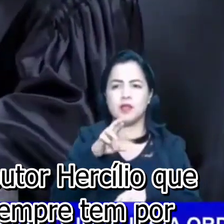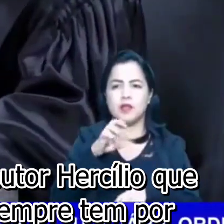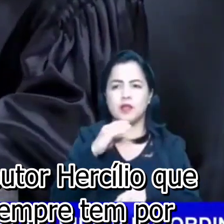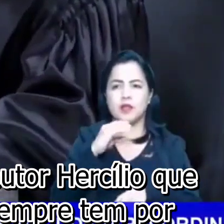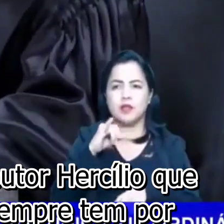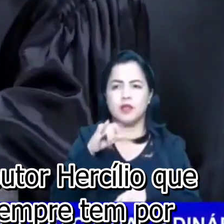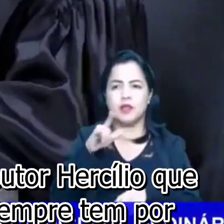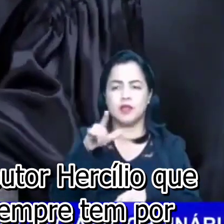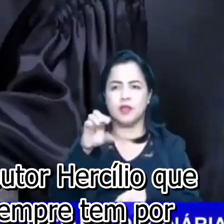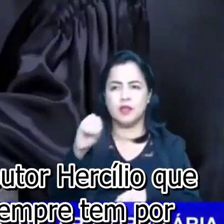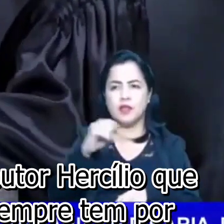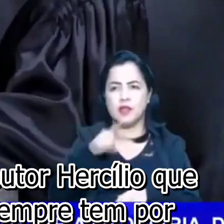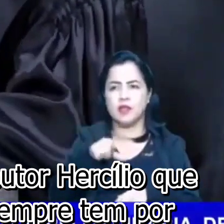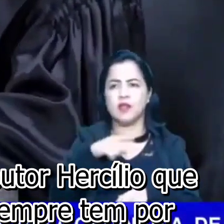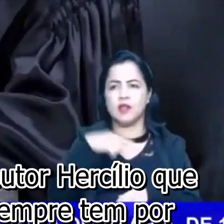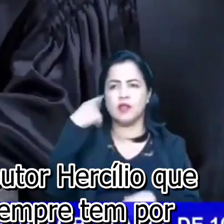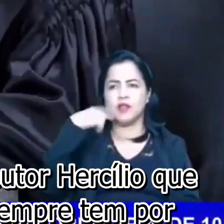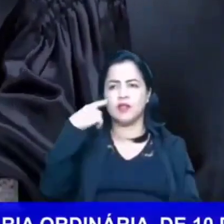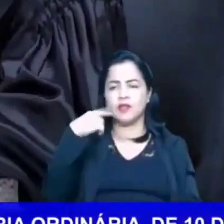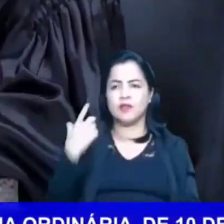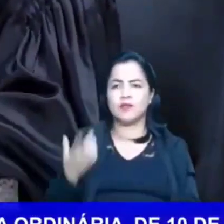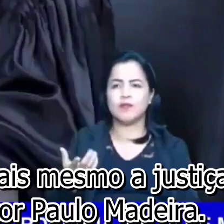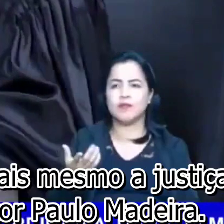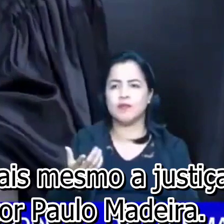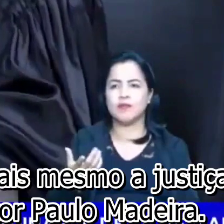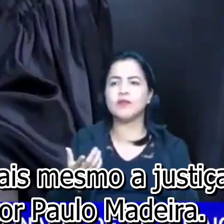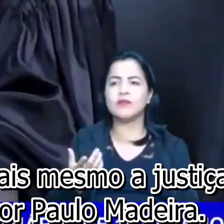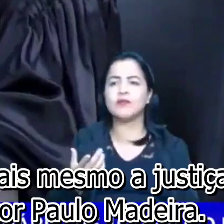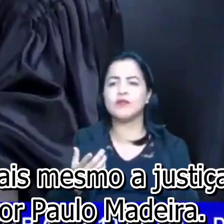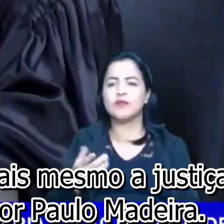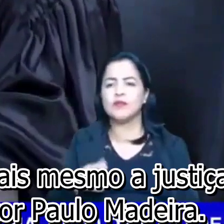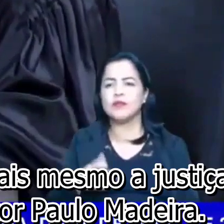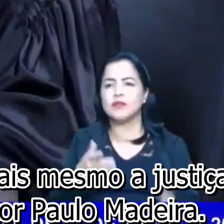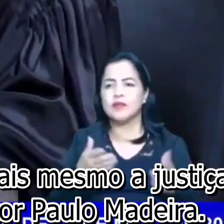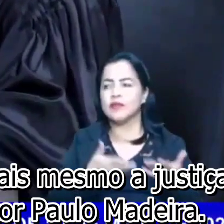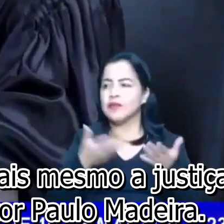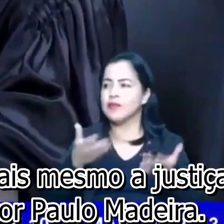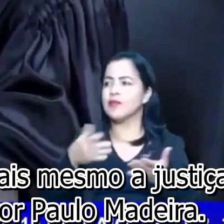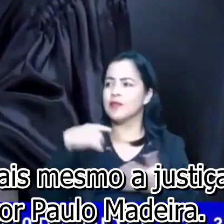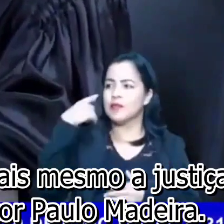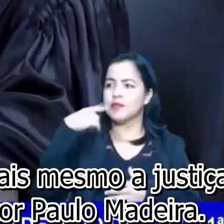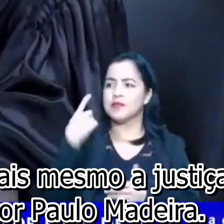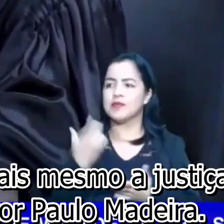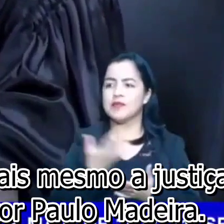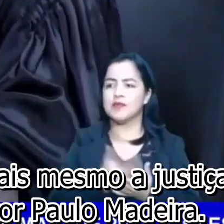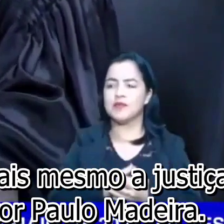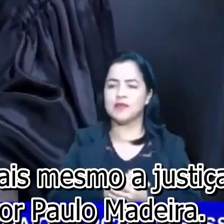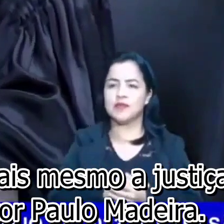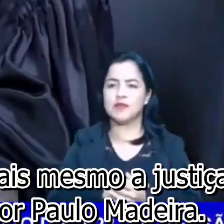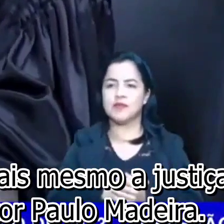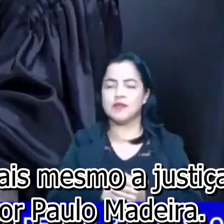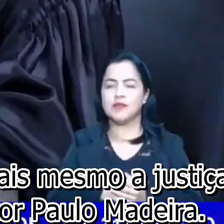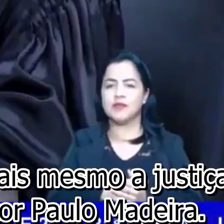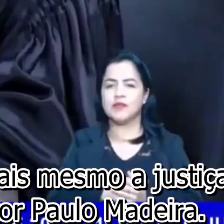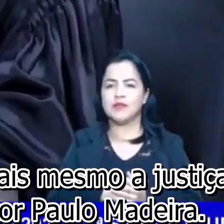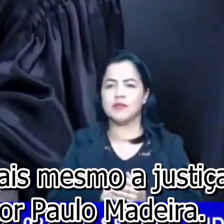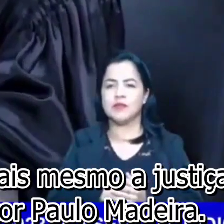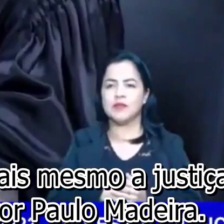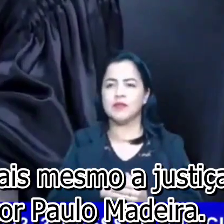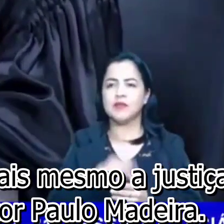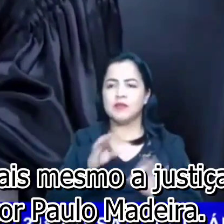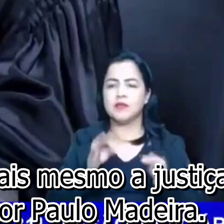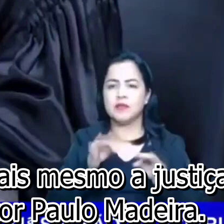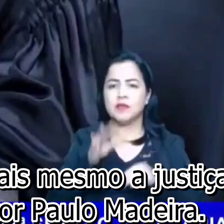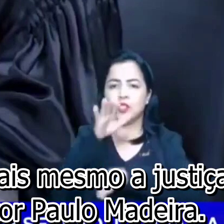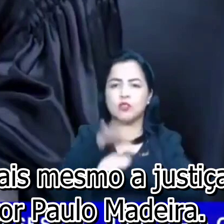vontade, Excelência. Advogado, a gente sempre tem, por costume, prestigiar, né, os nobres causídicos, né, são funções essenciais mesmo à justiça.